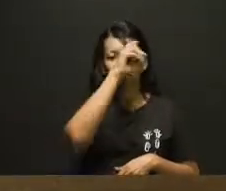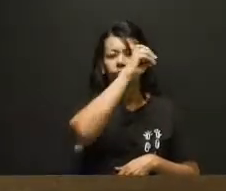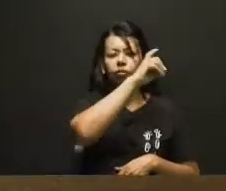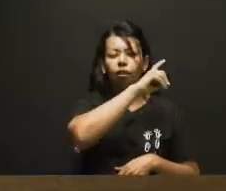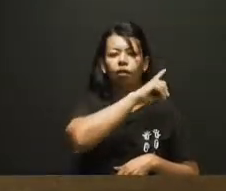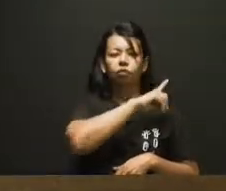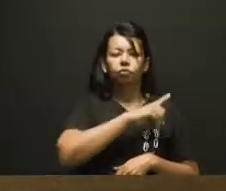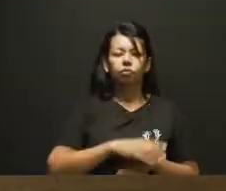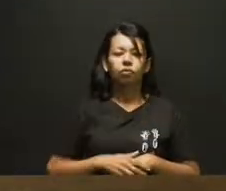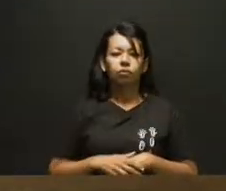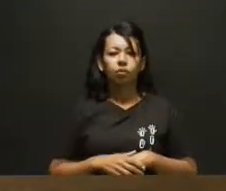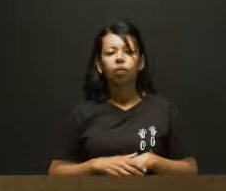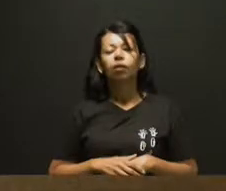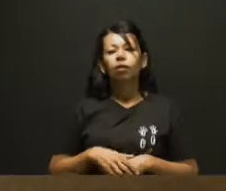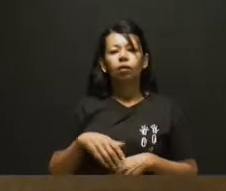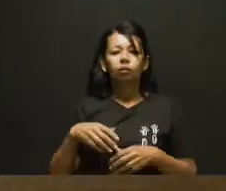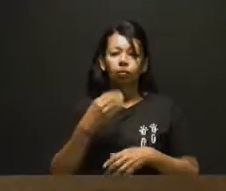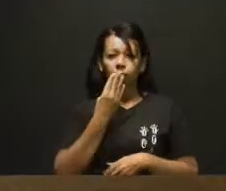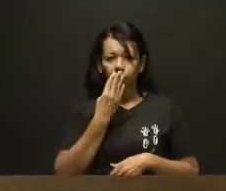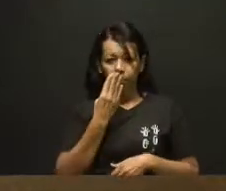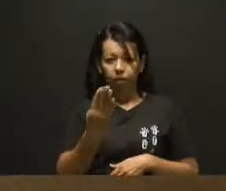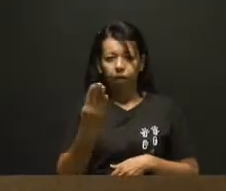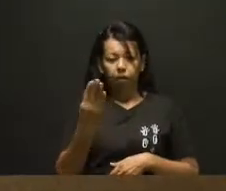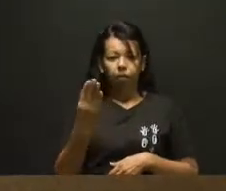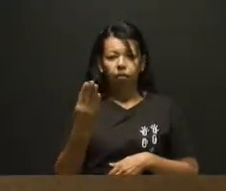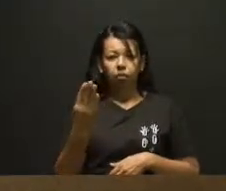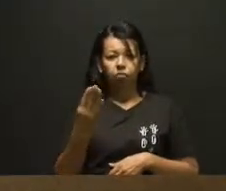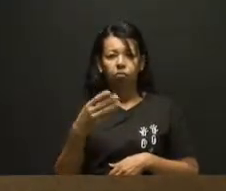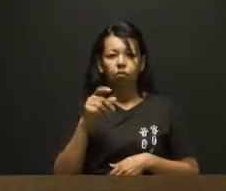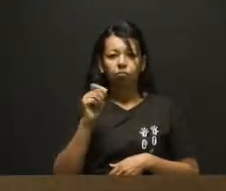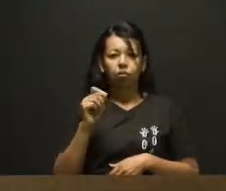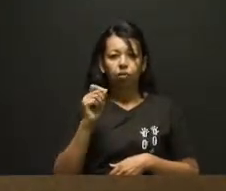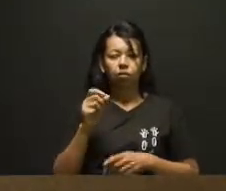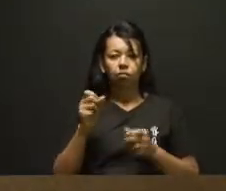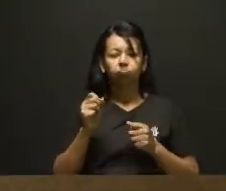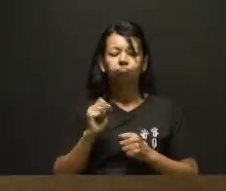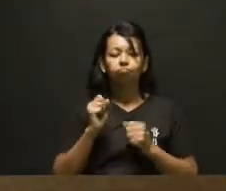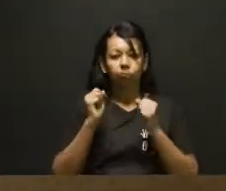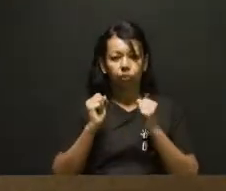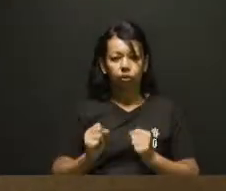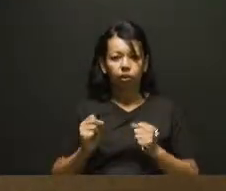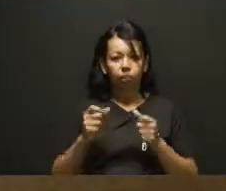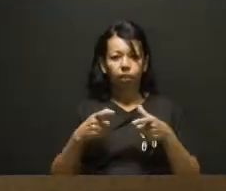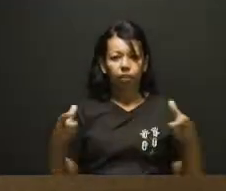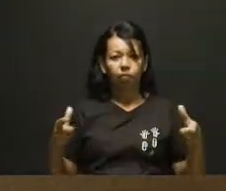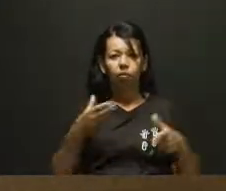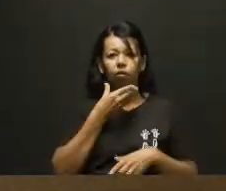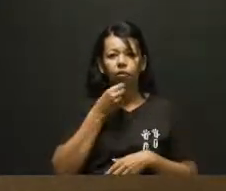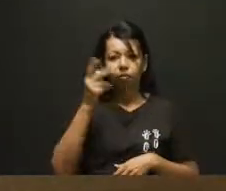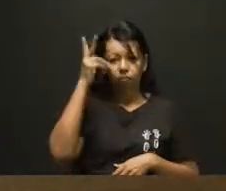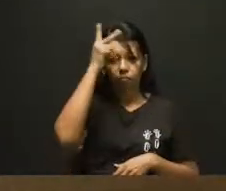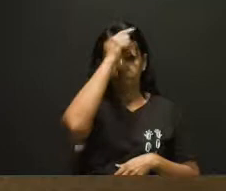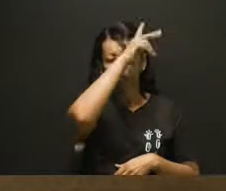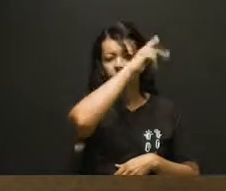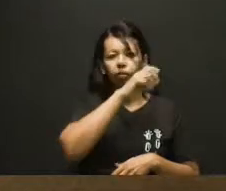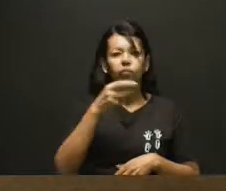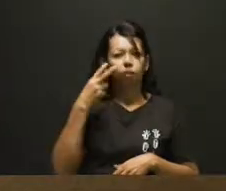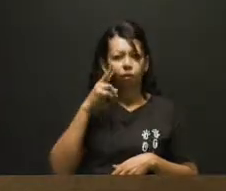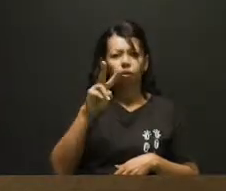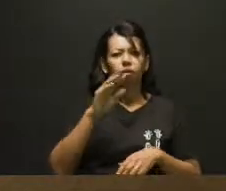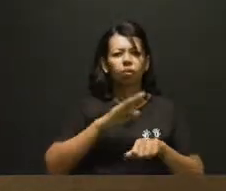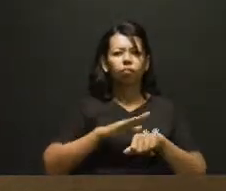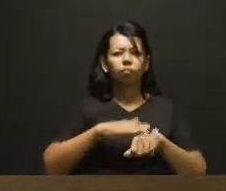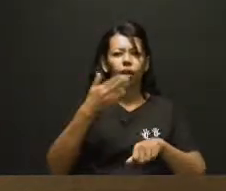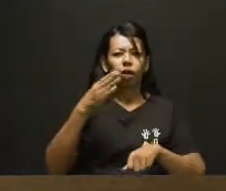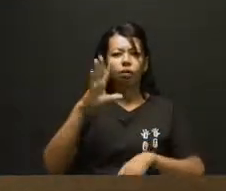deles então só peço que o poder maior né seu prefeito que olhe com mais amor